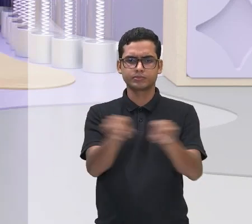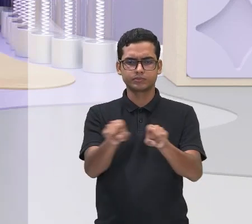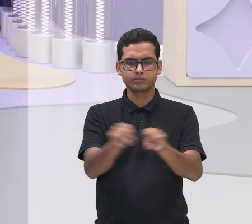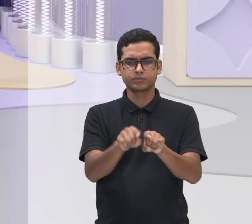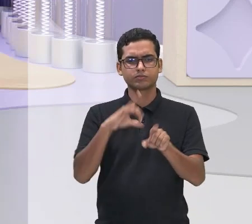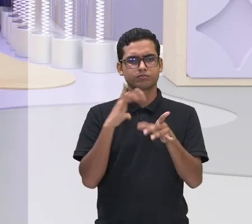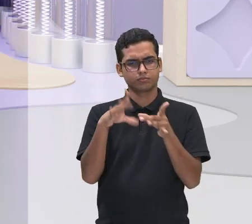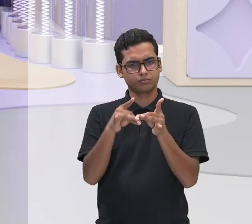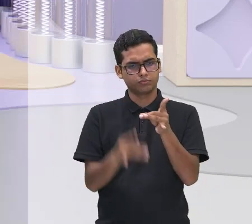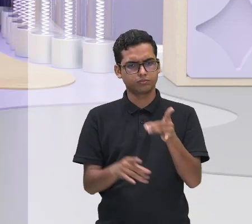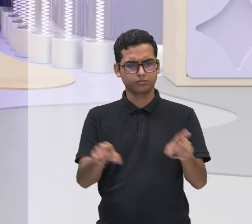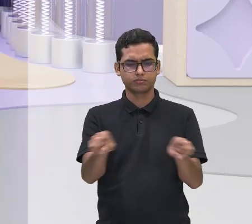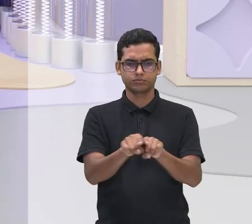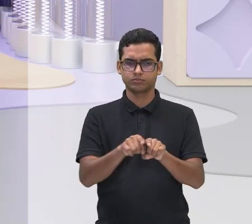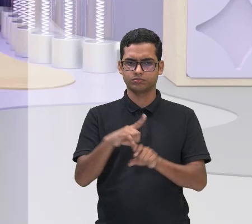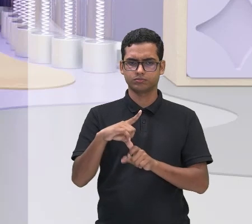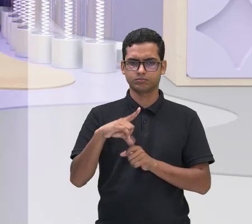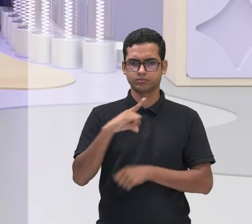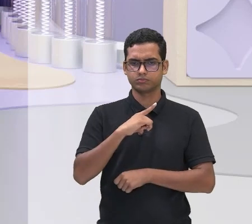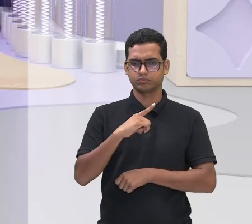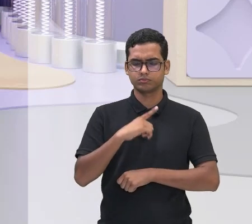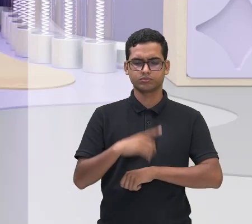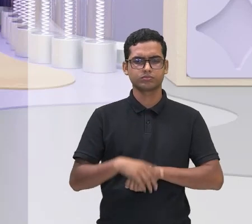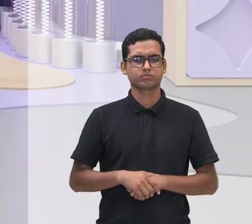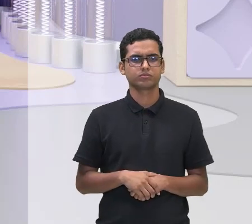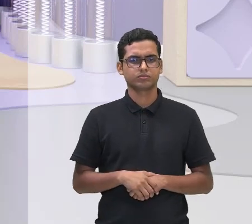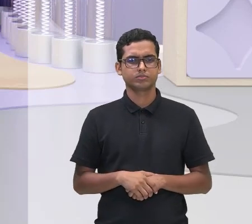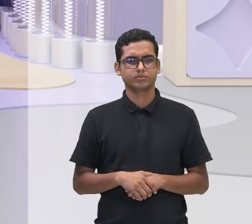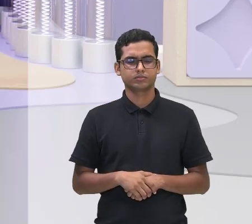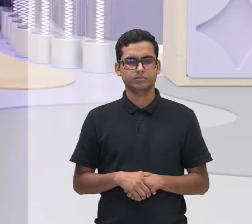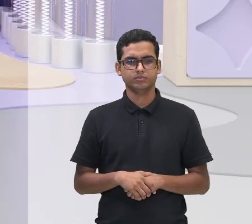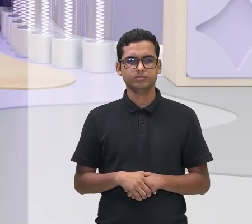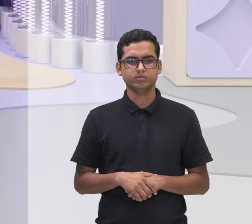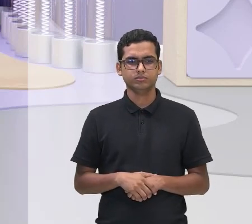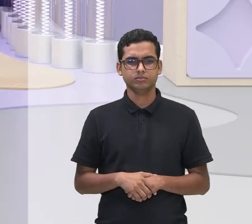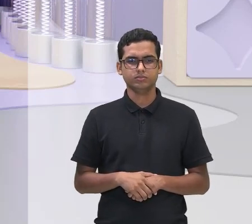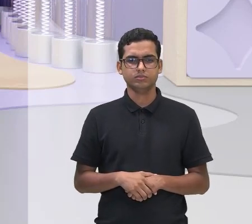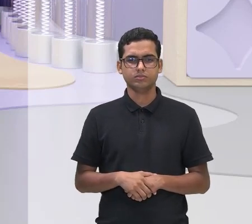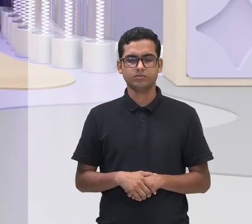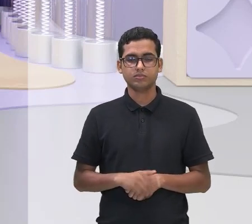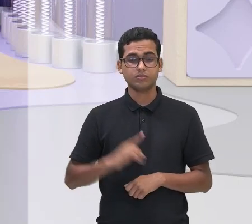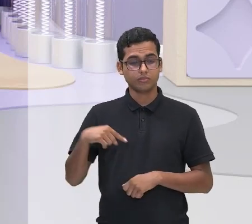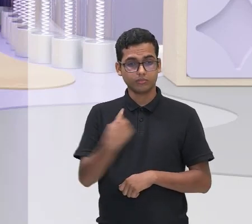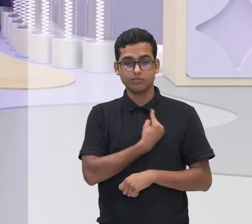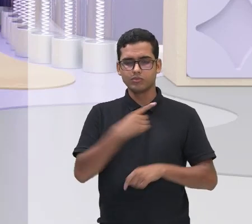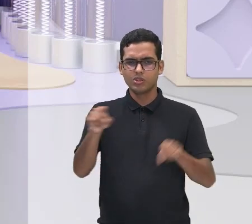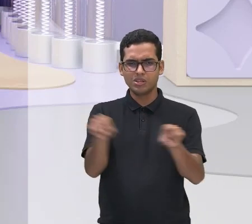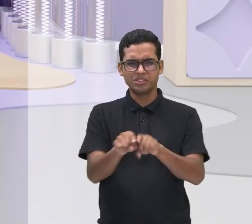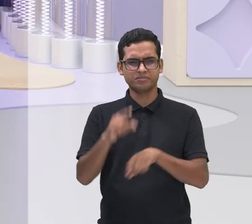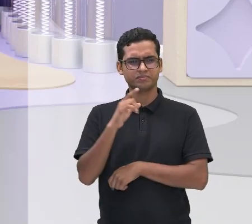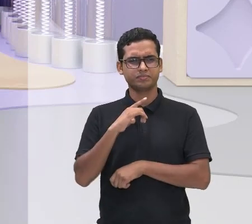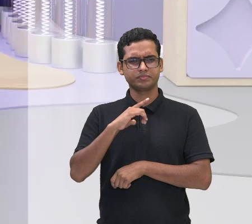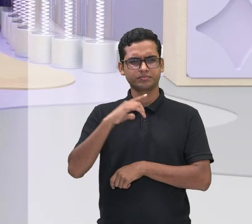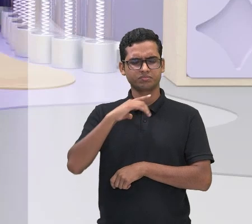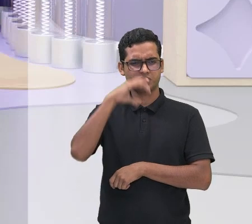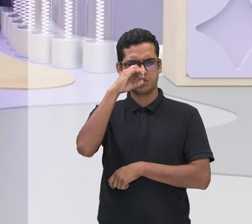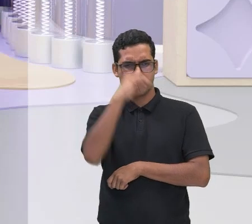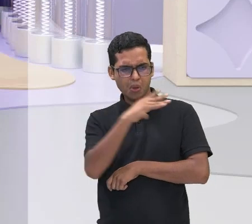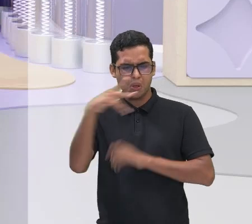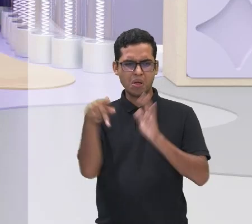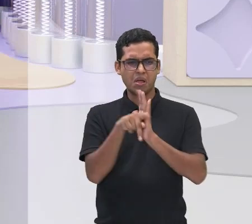certo detalhamento. Né? É o ato, tolerância religiosa é quando a gente discrimina, ofende,